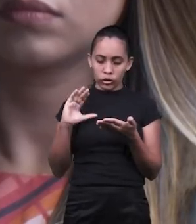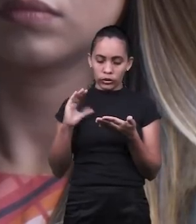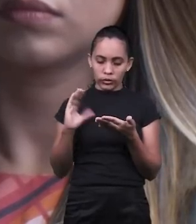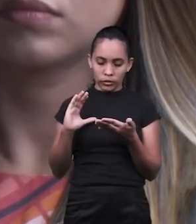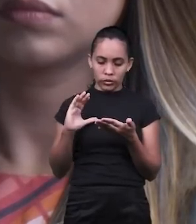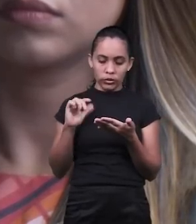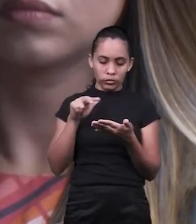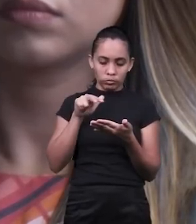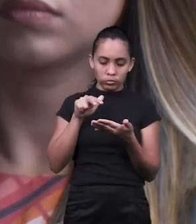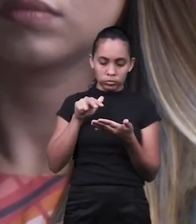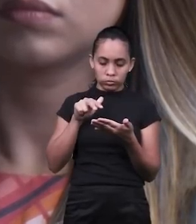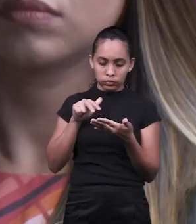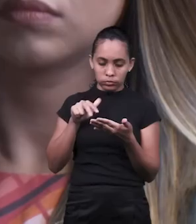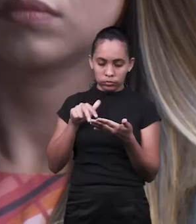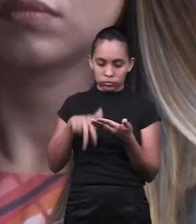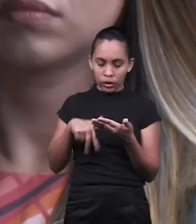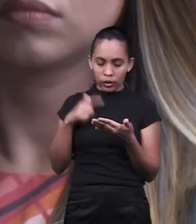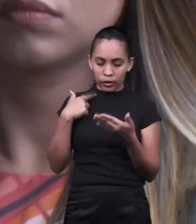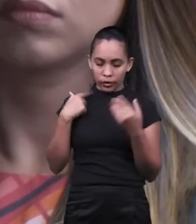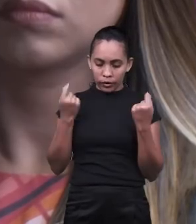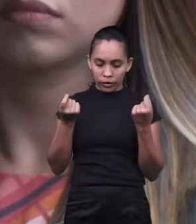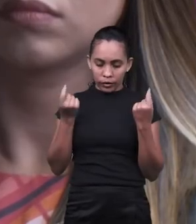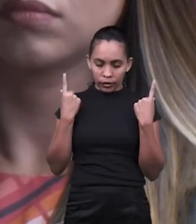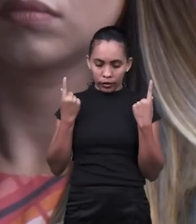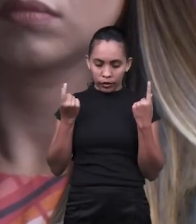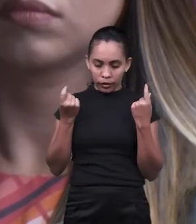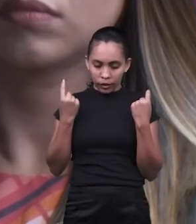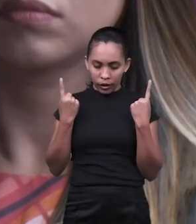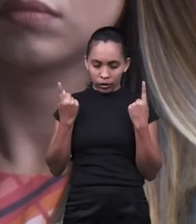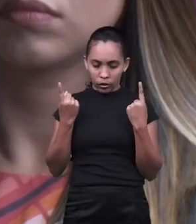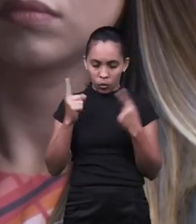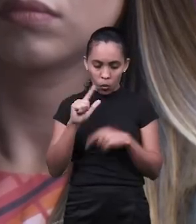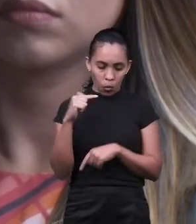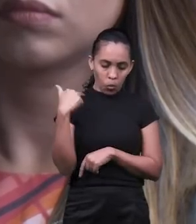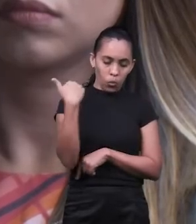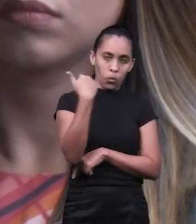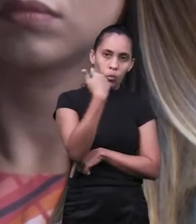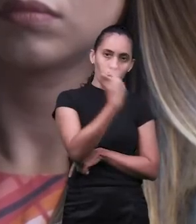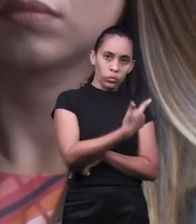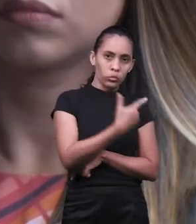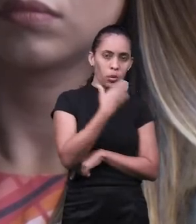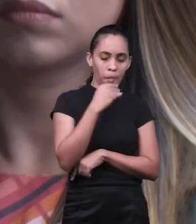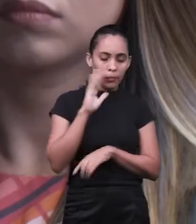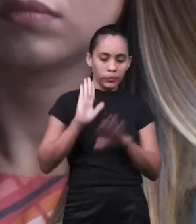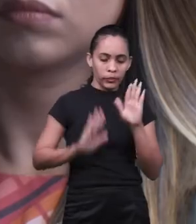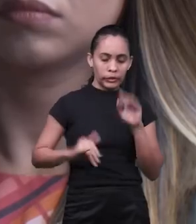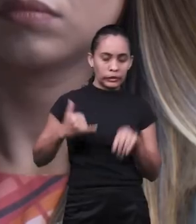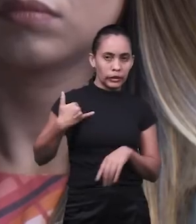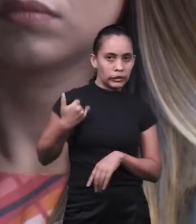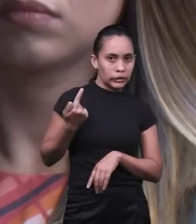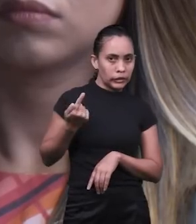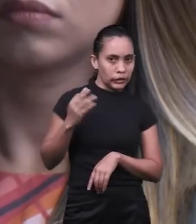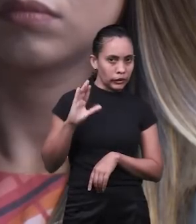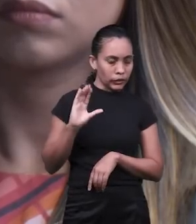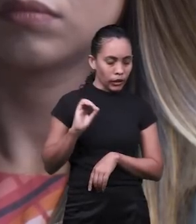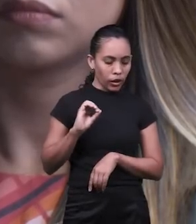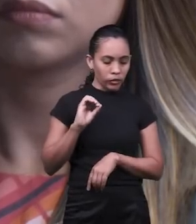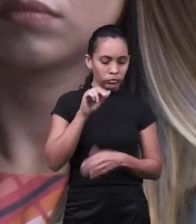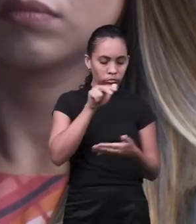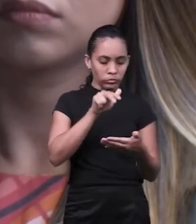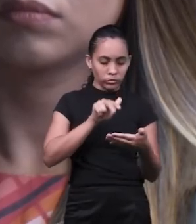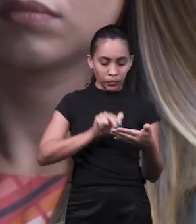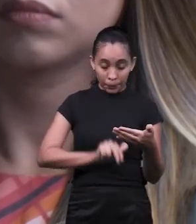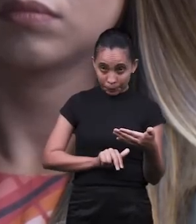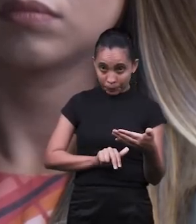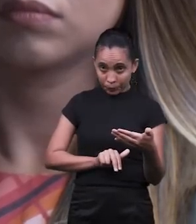científico e ele ignorava o livro que aquele senhor de aproximadamente 70 anos do lado dele lia.